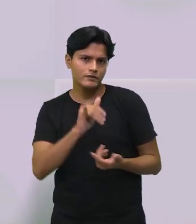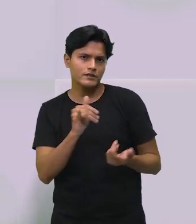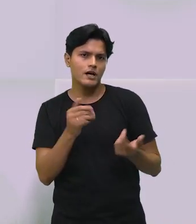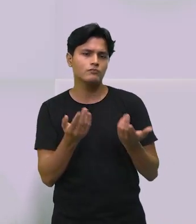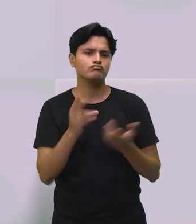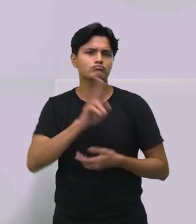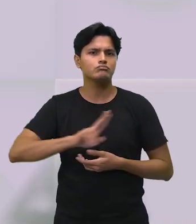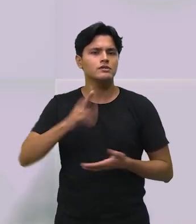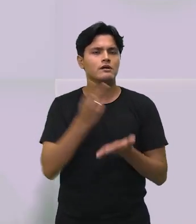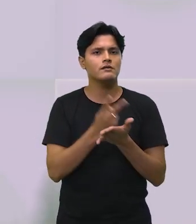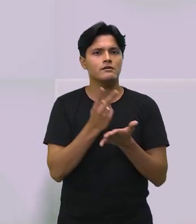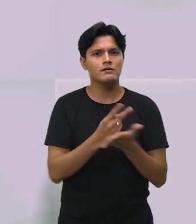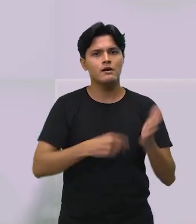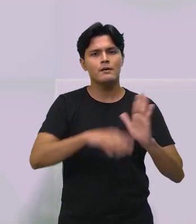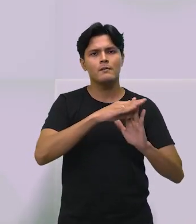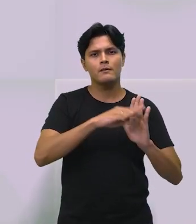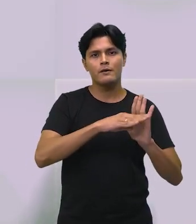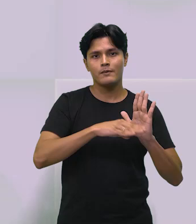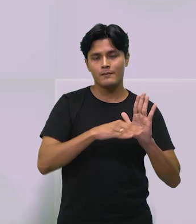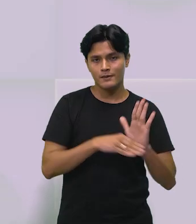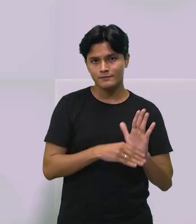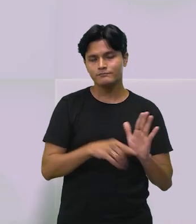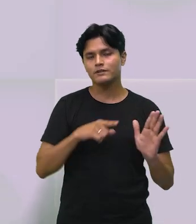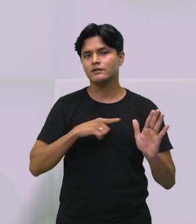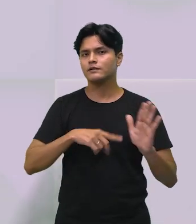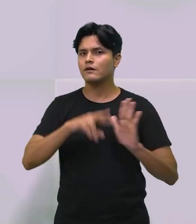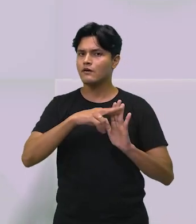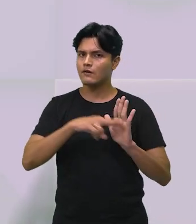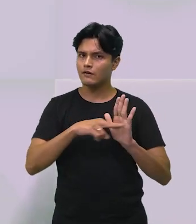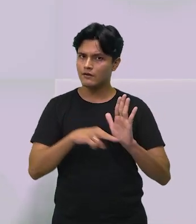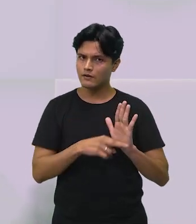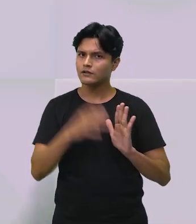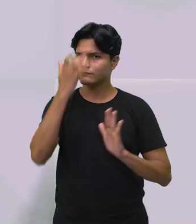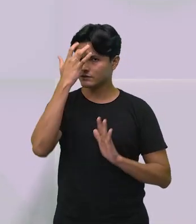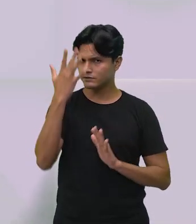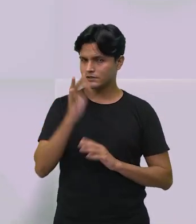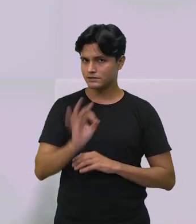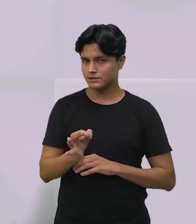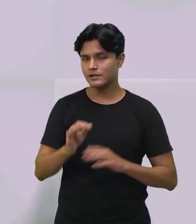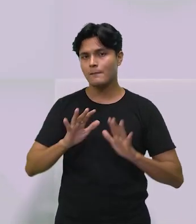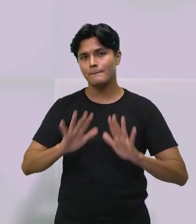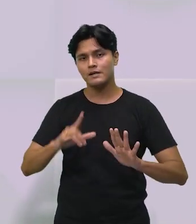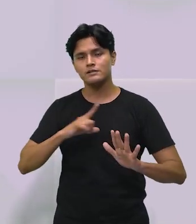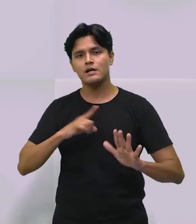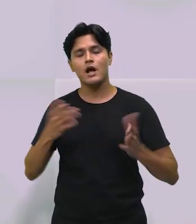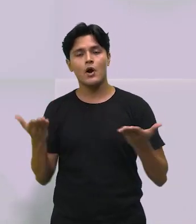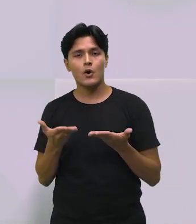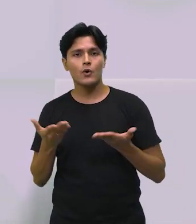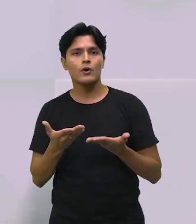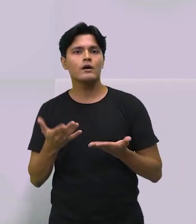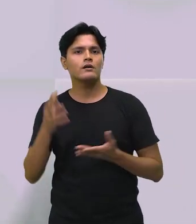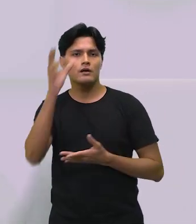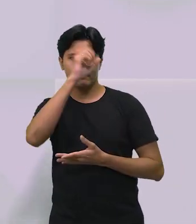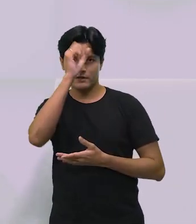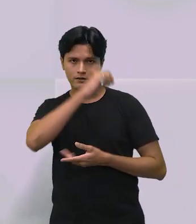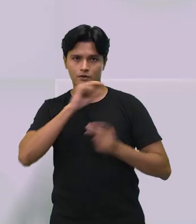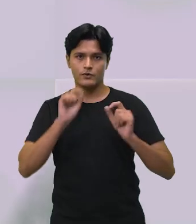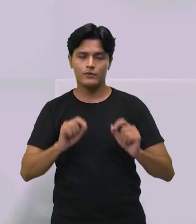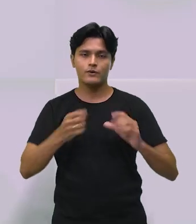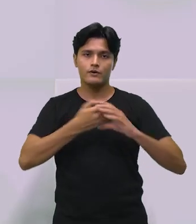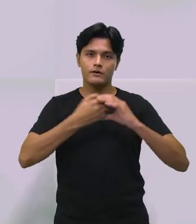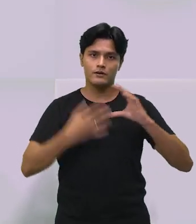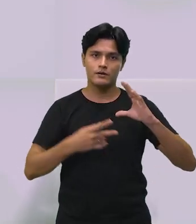divisão. As regras existem para facilitar. Mas antes nós vamos ver aqui as características dos conjuntos, tá?